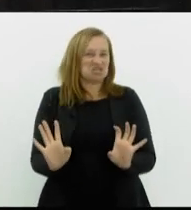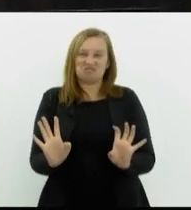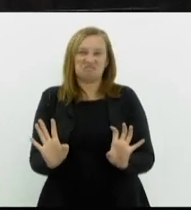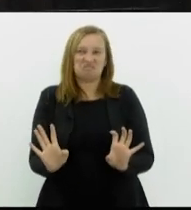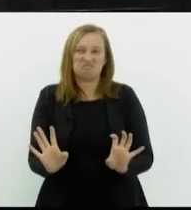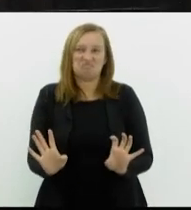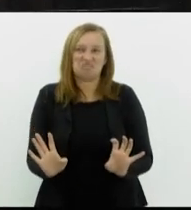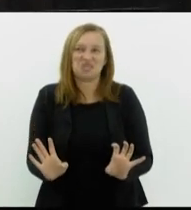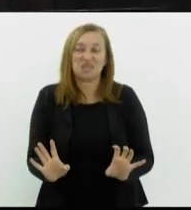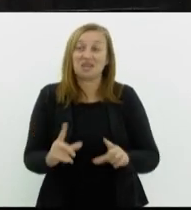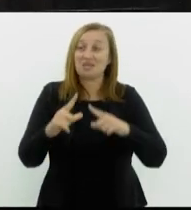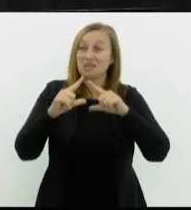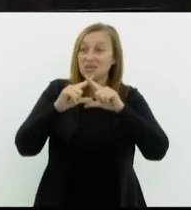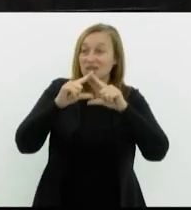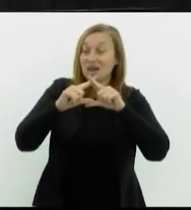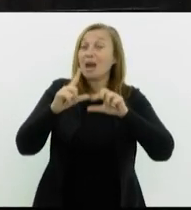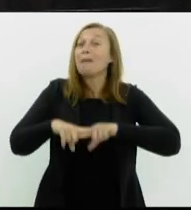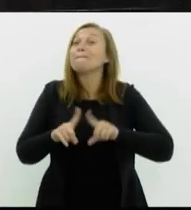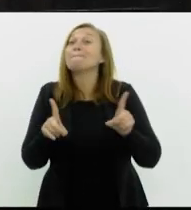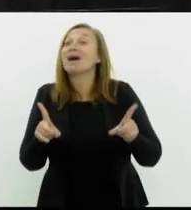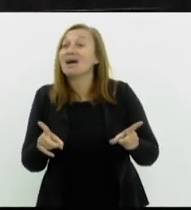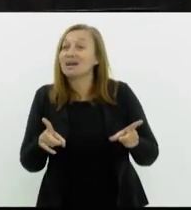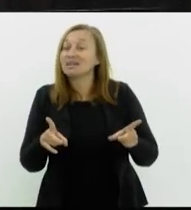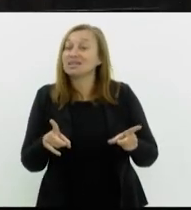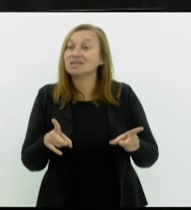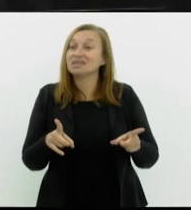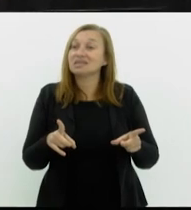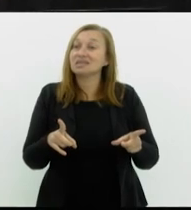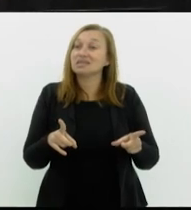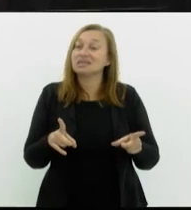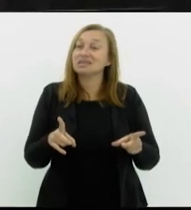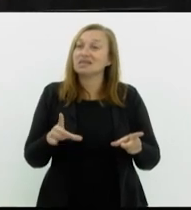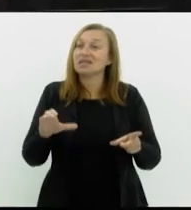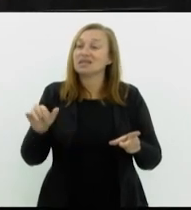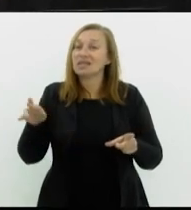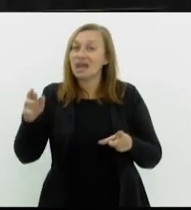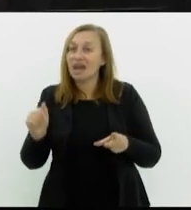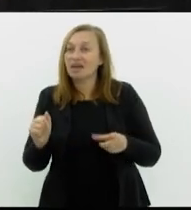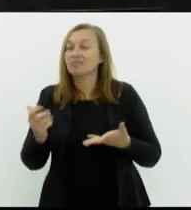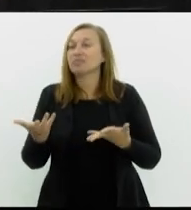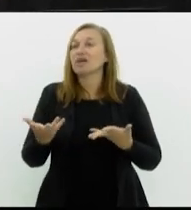na maçonaria. Mas Melo Serra é alguém que está acima